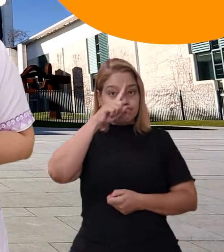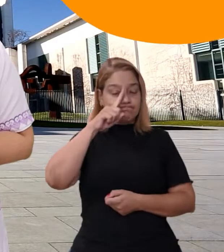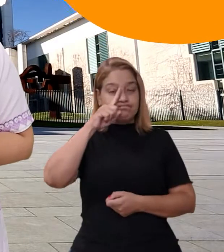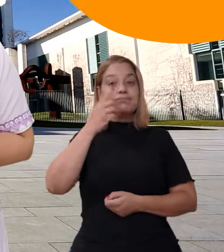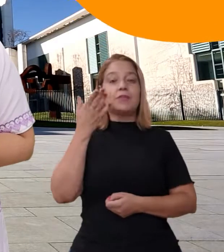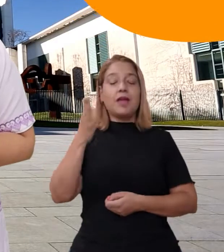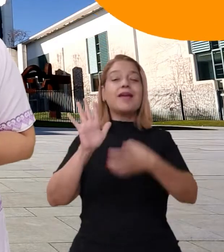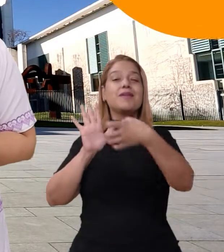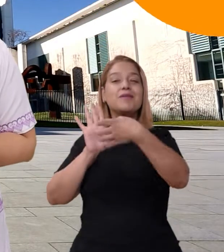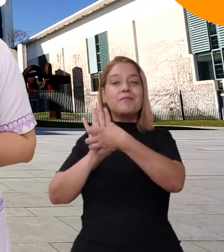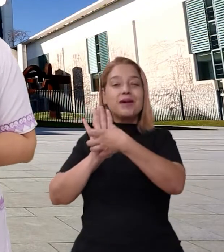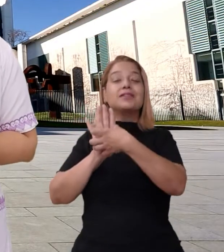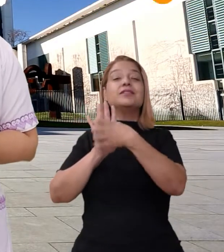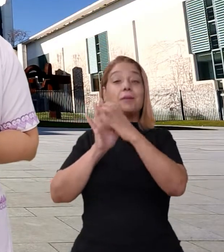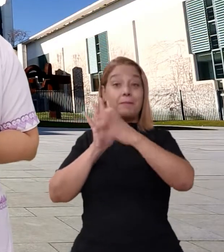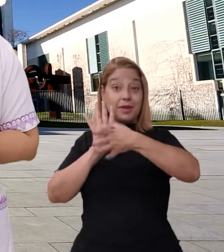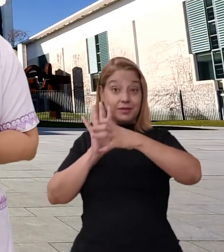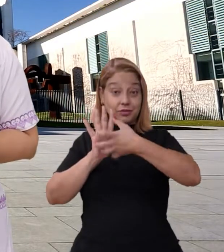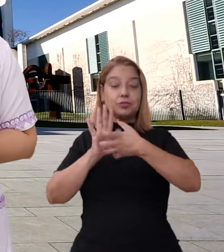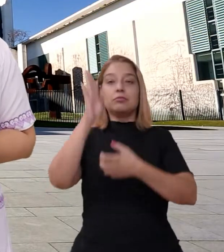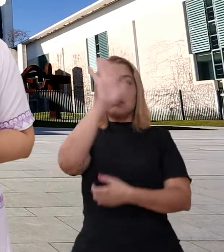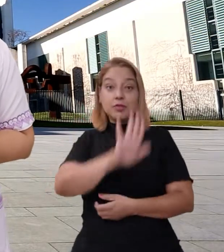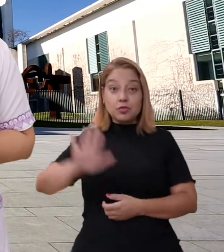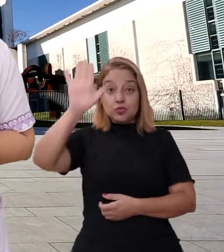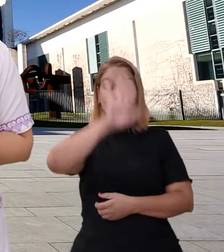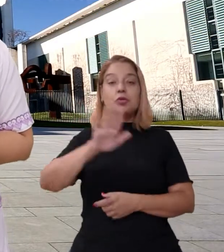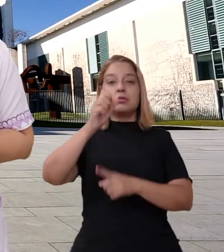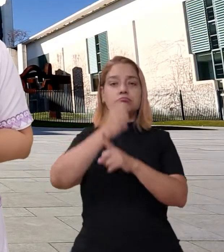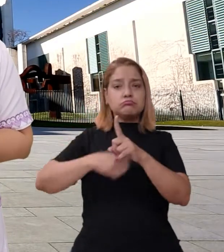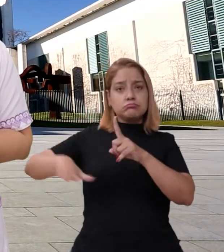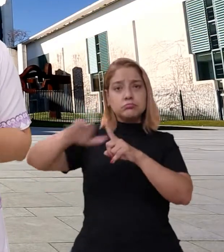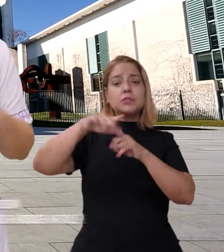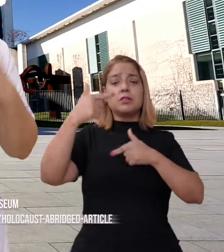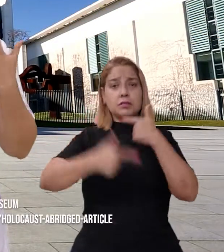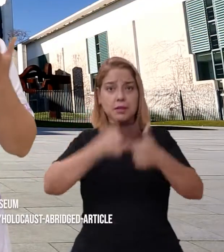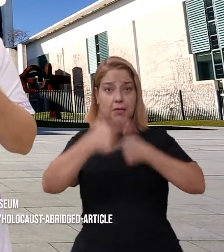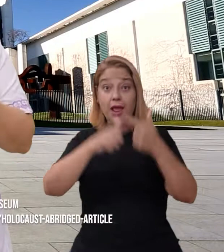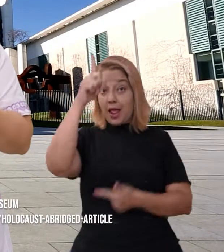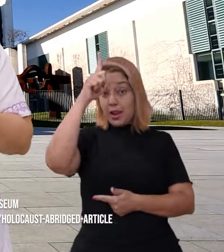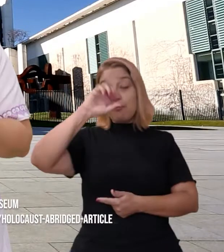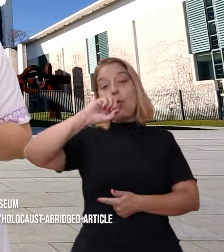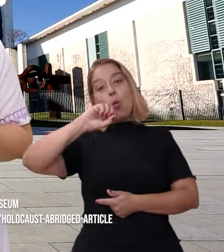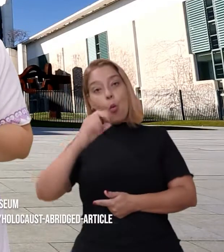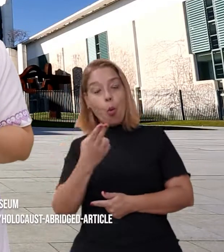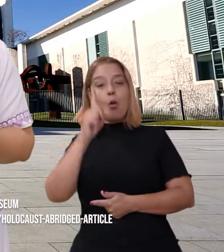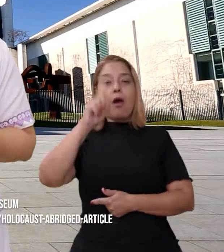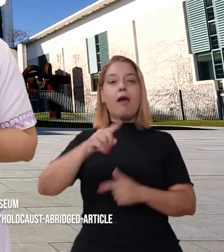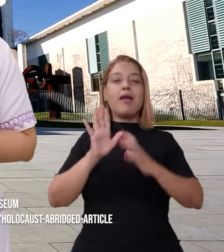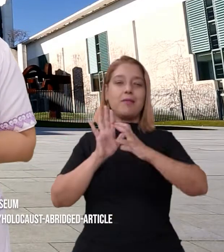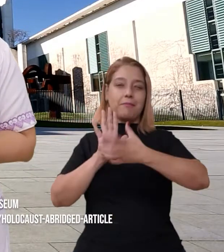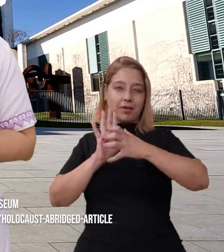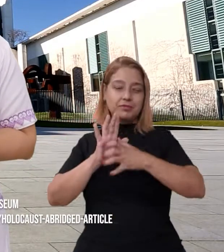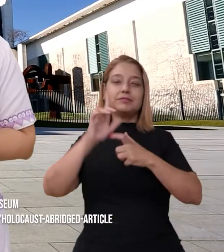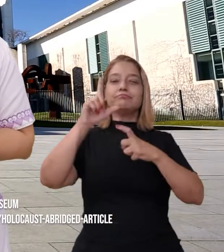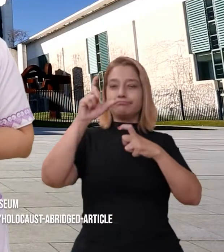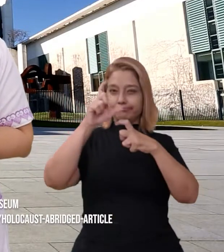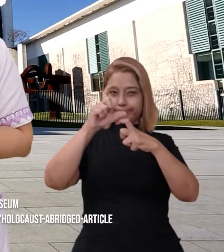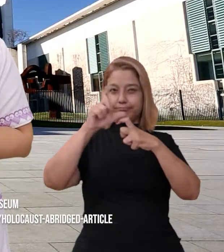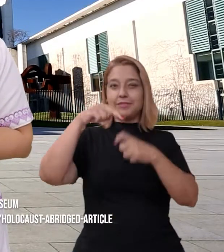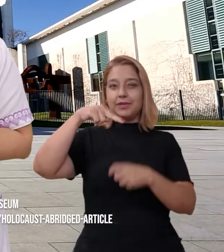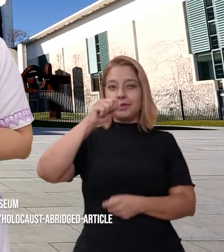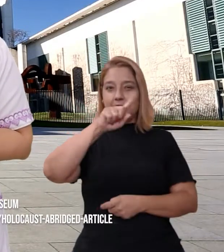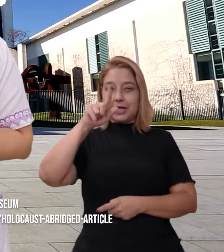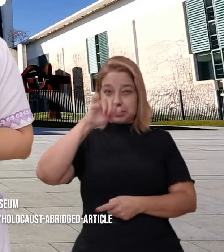O Partido Nacional Socialista dos Trabalhadores Alemães, ou simplesmente Partido Nazista,